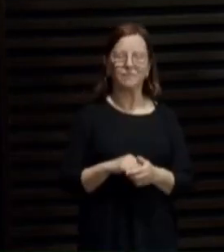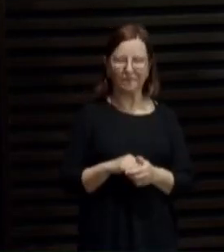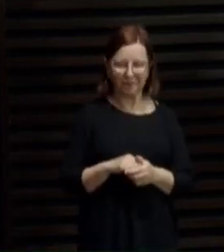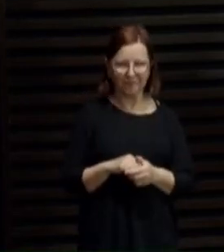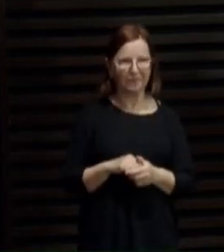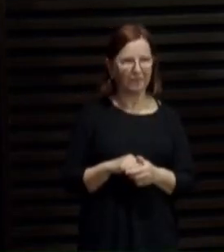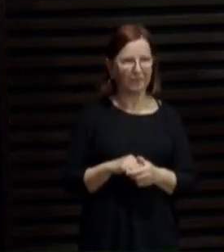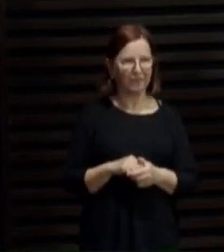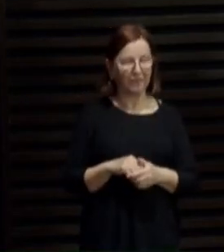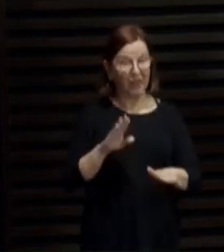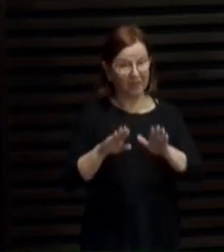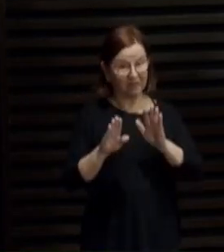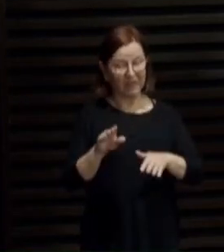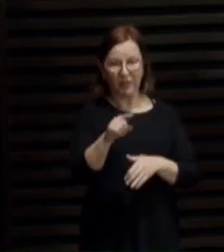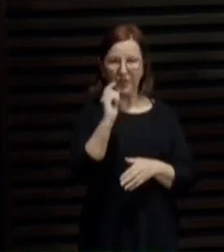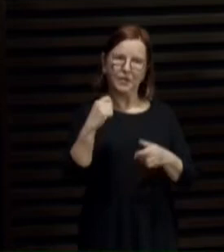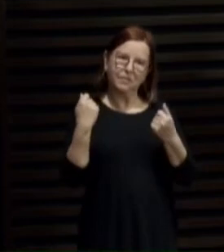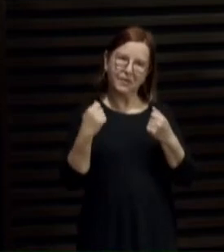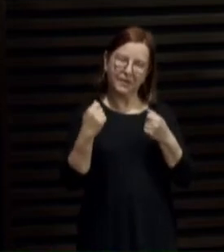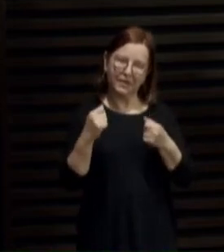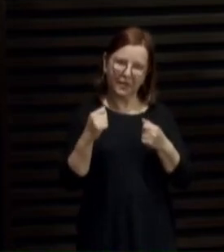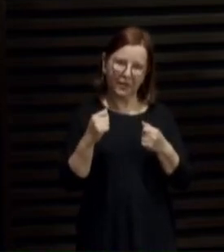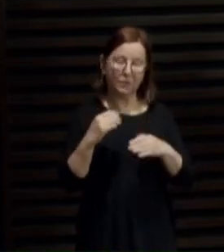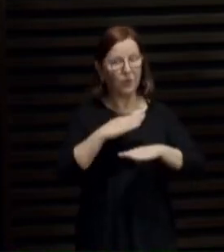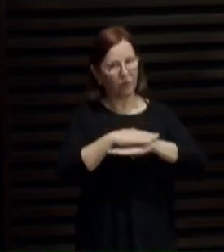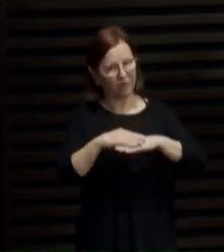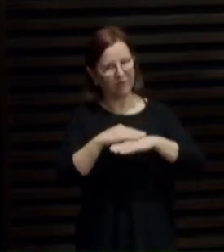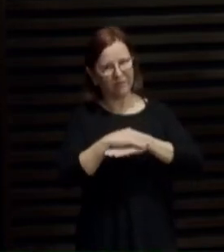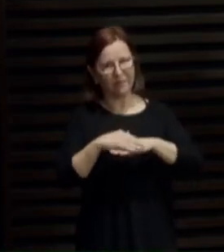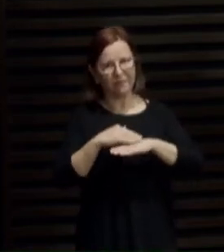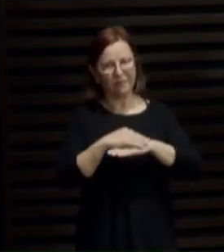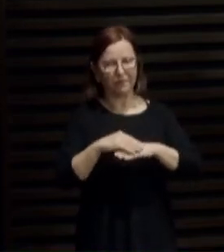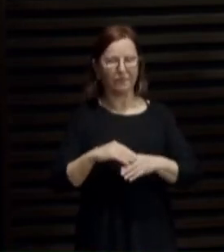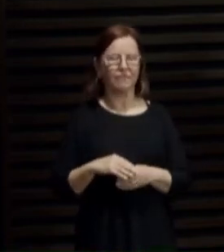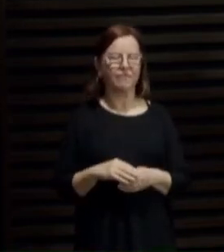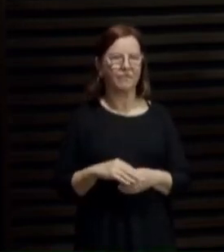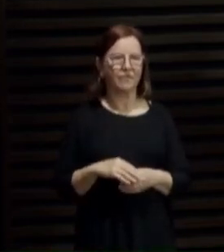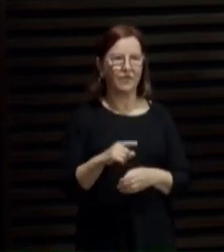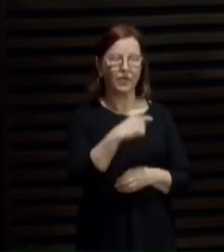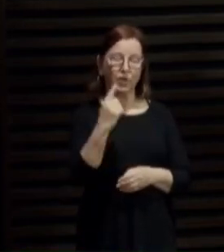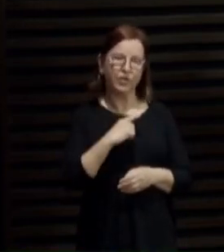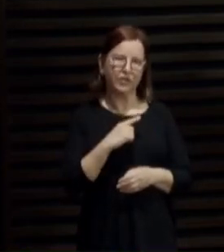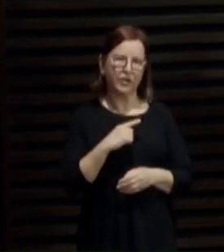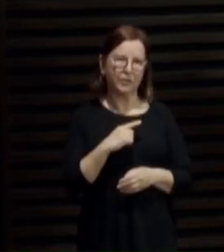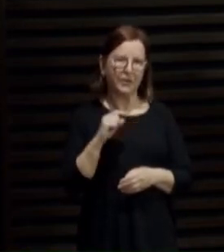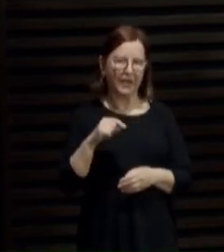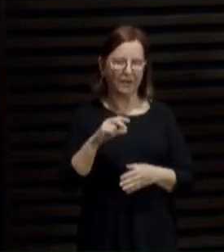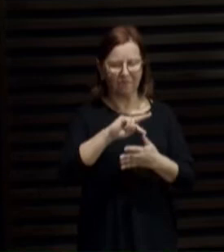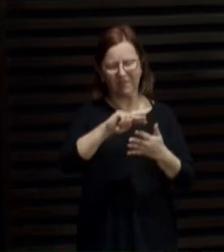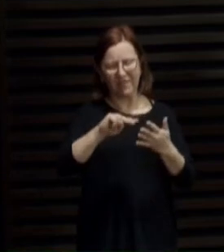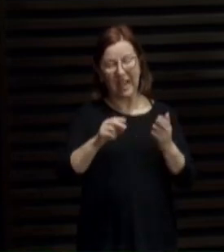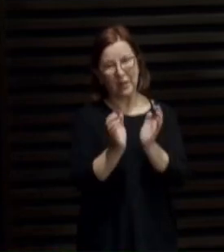Mas às vezes a gente precisa chegar para eles. Nós tivemos aqui vários grupos de